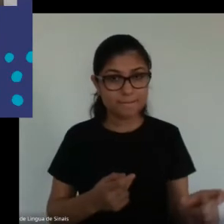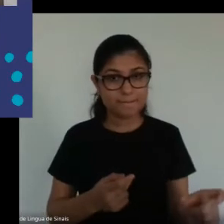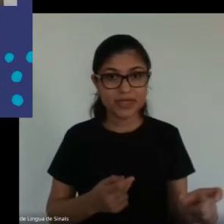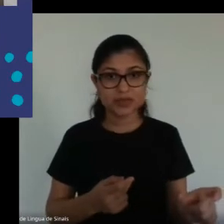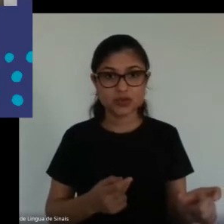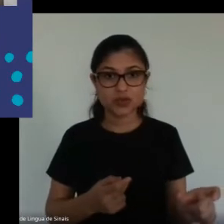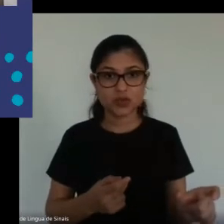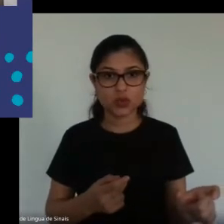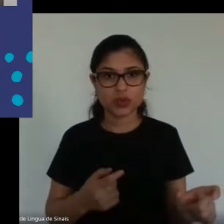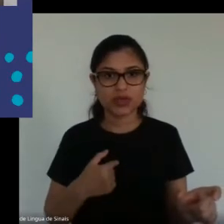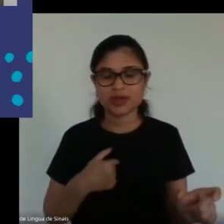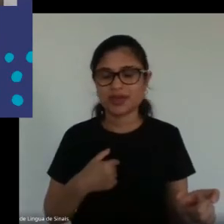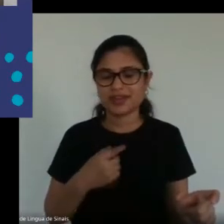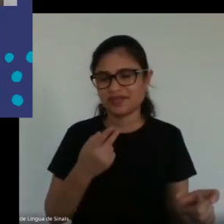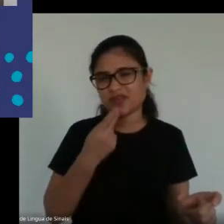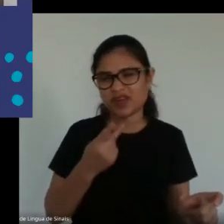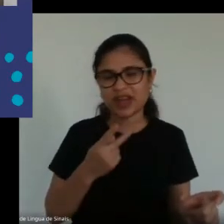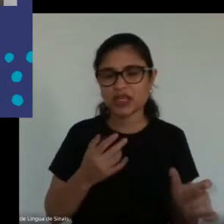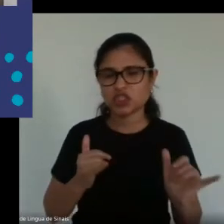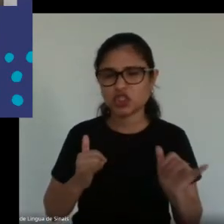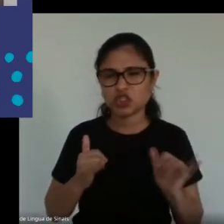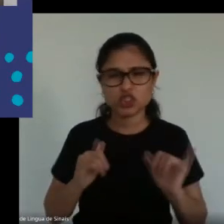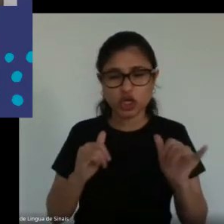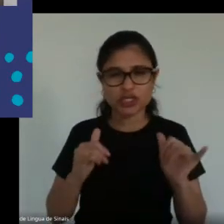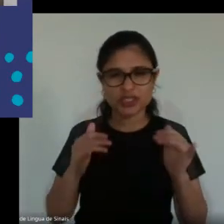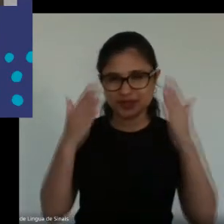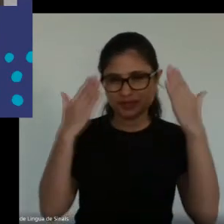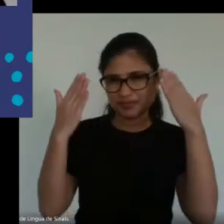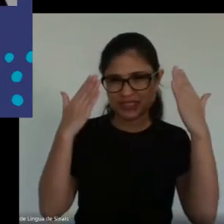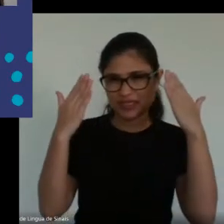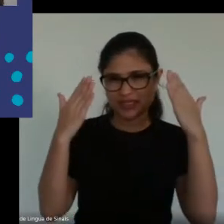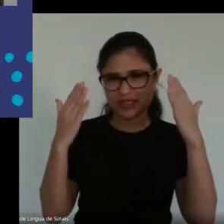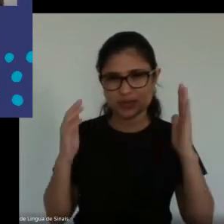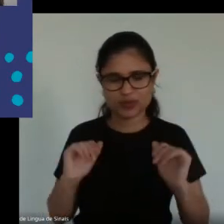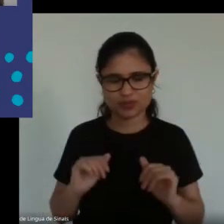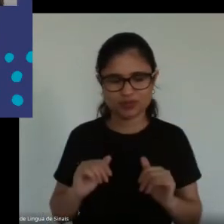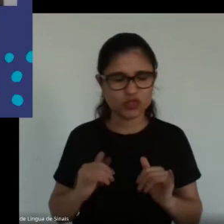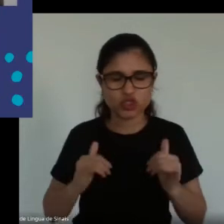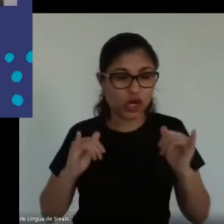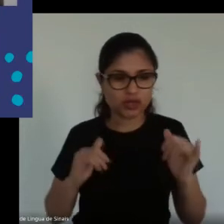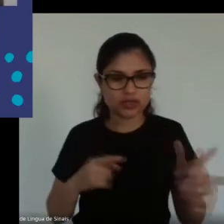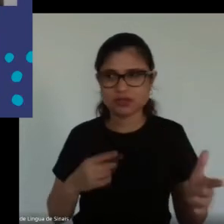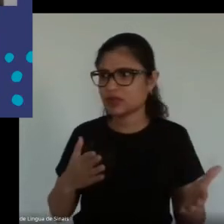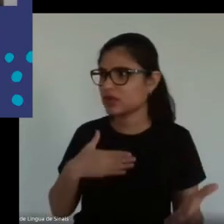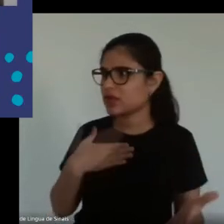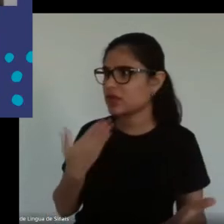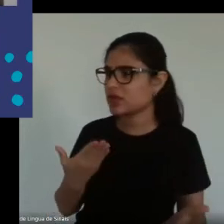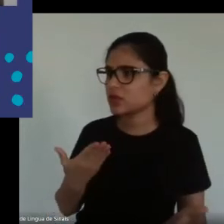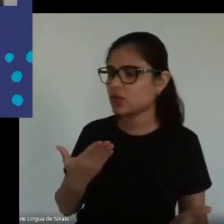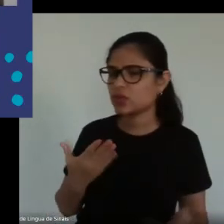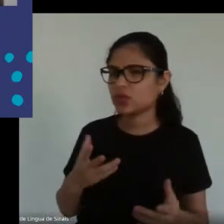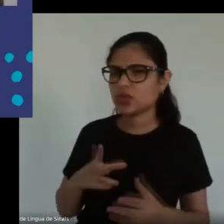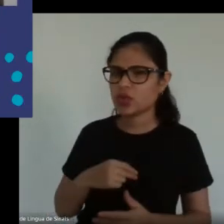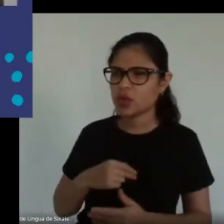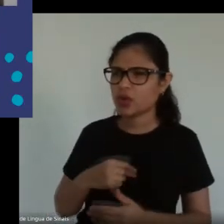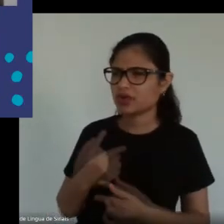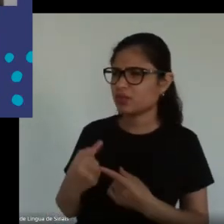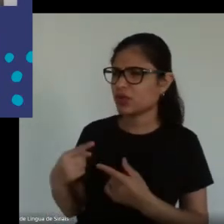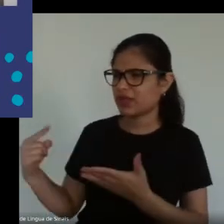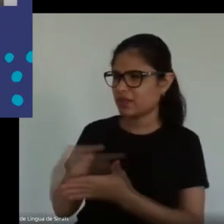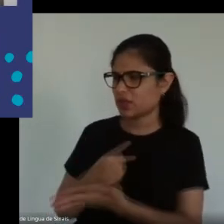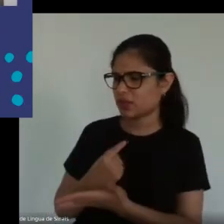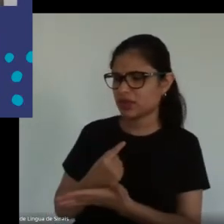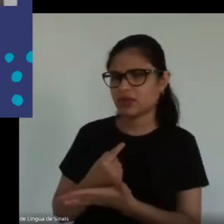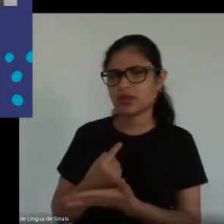pessoa tem vou falar um choque psíquico, ó, palavra boa. Ela leva um susto, assim, ela fala, nossa, por que você está perguntando